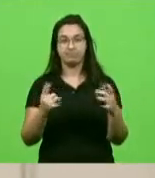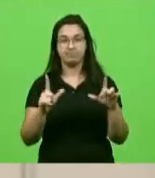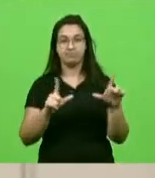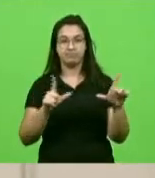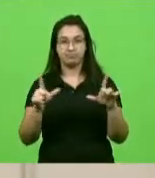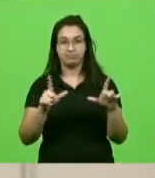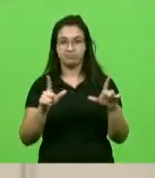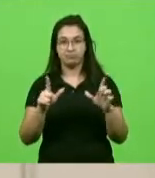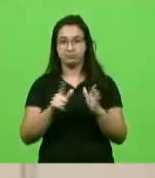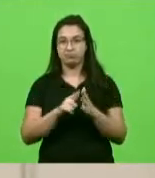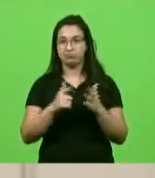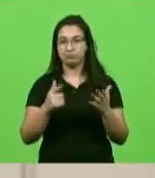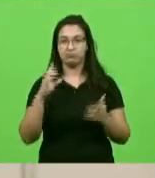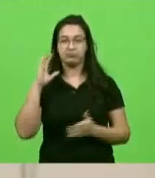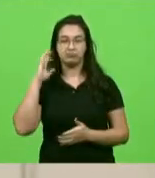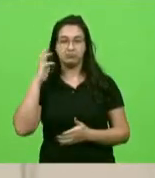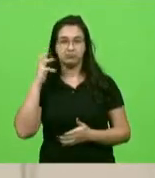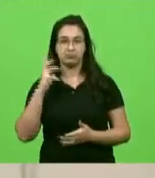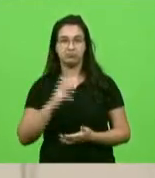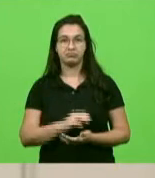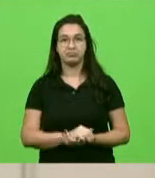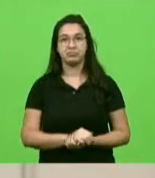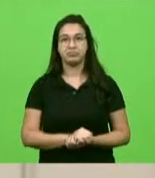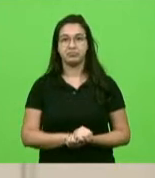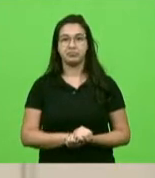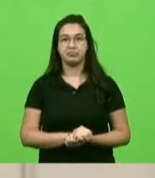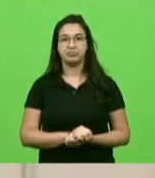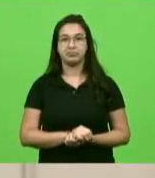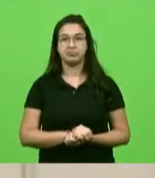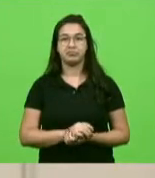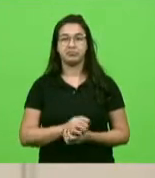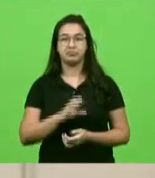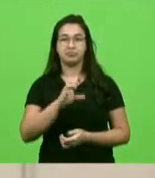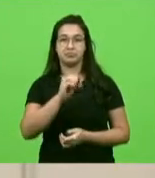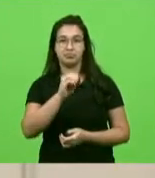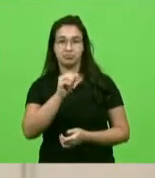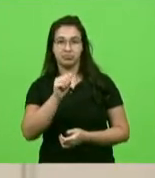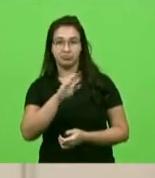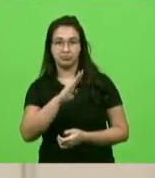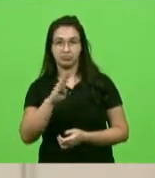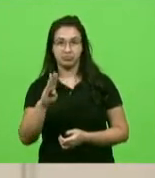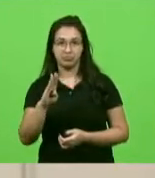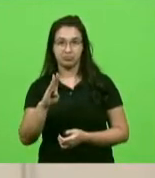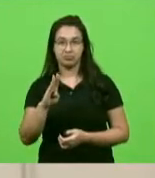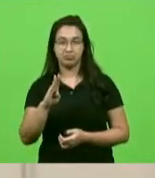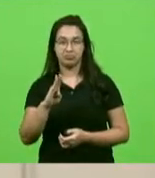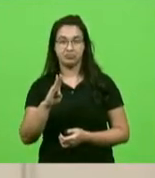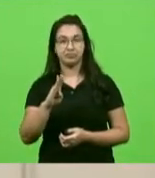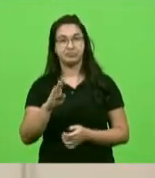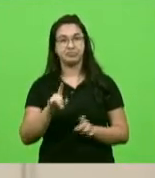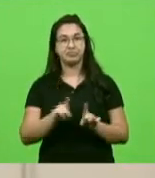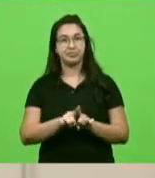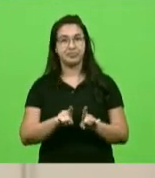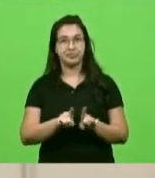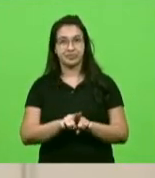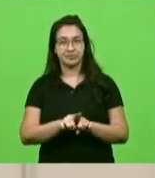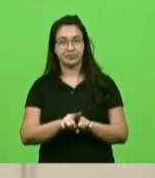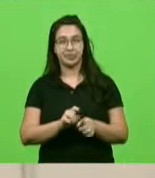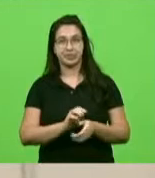em representação da Ordem dos Advogados do Brasil. Também